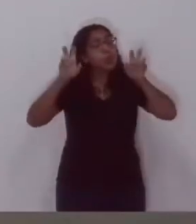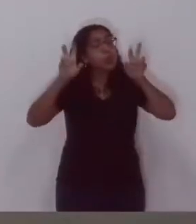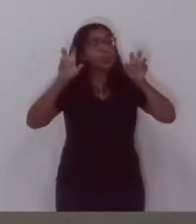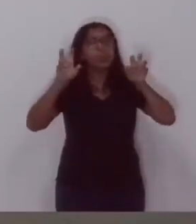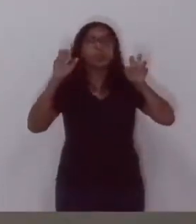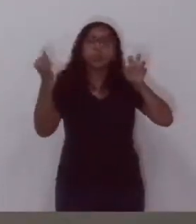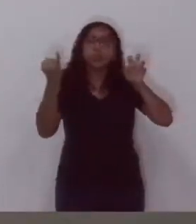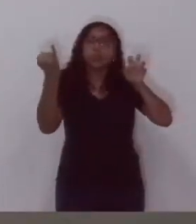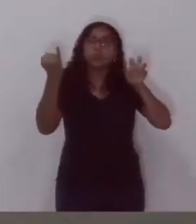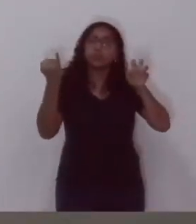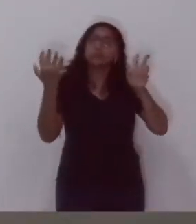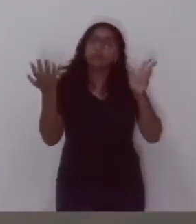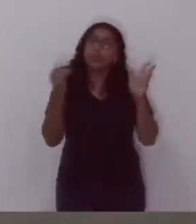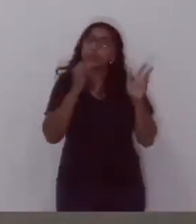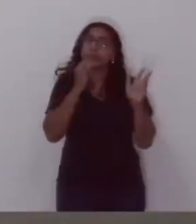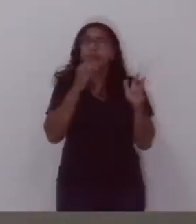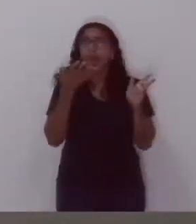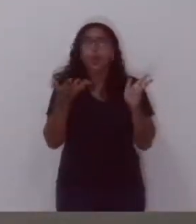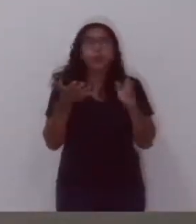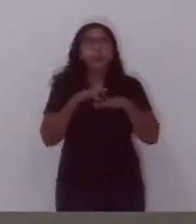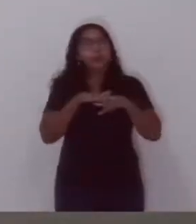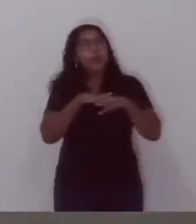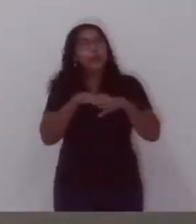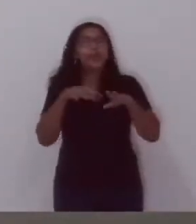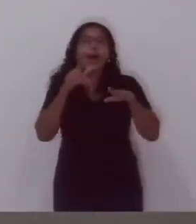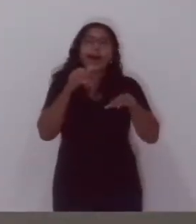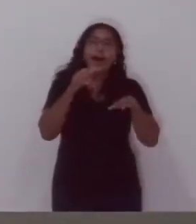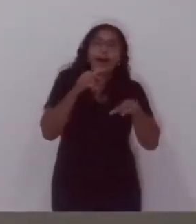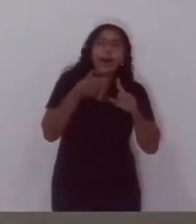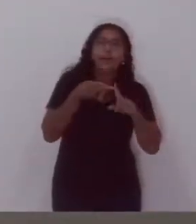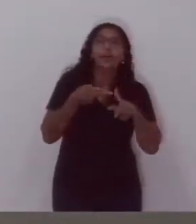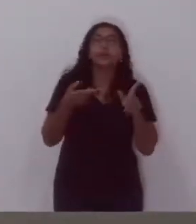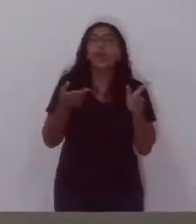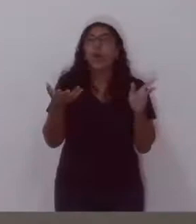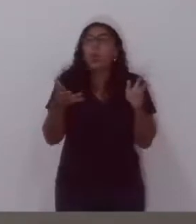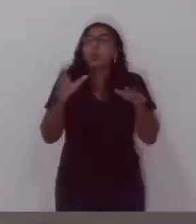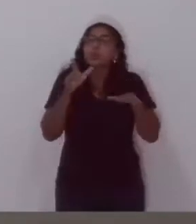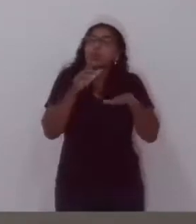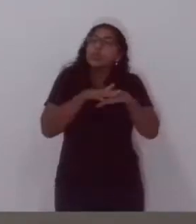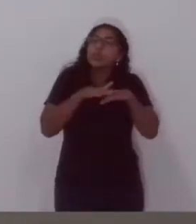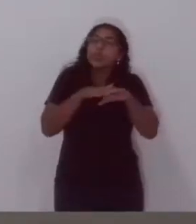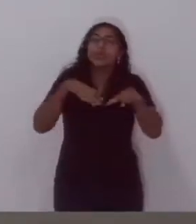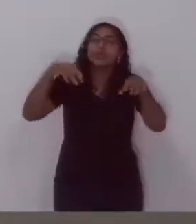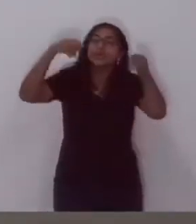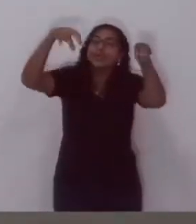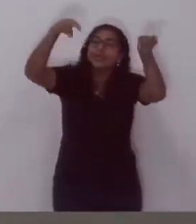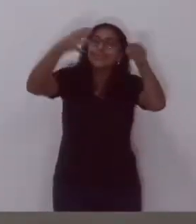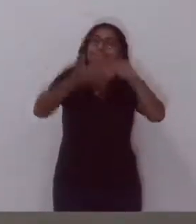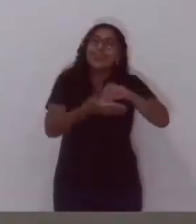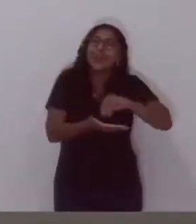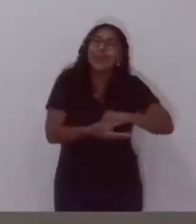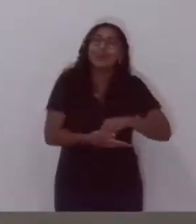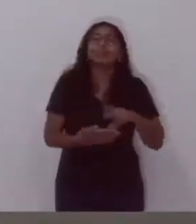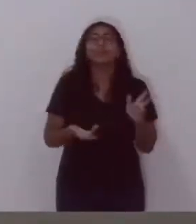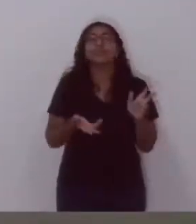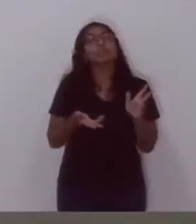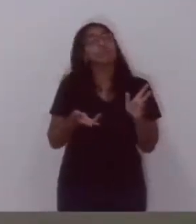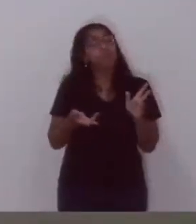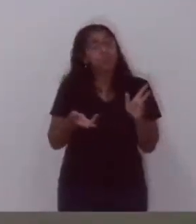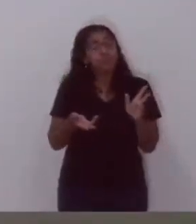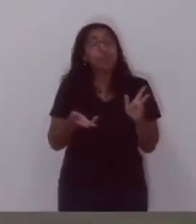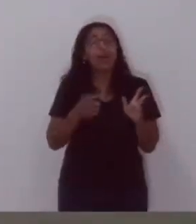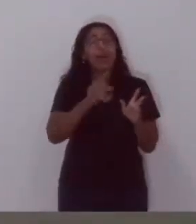tratar hoje a questão hídrica, a questão da iluminação pública, e ali surgem as